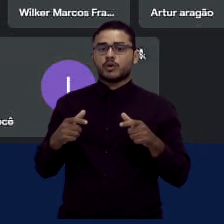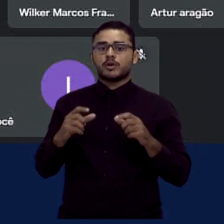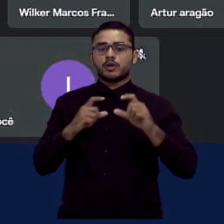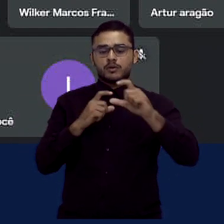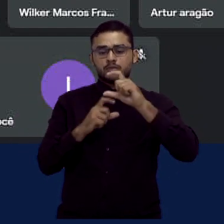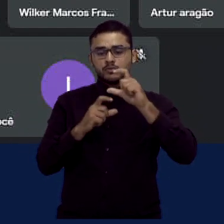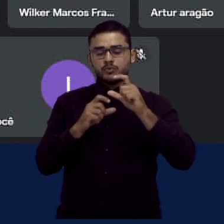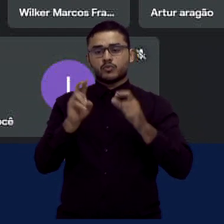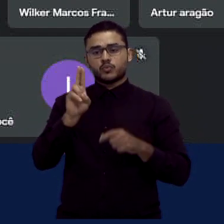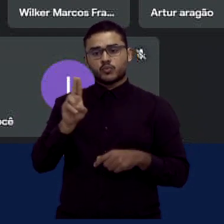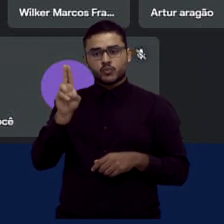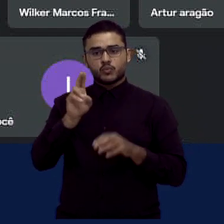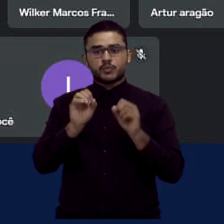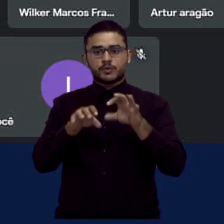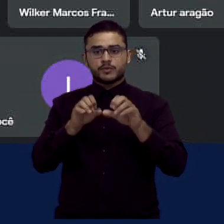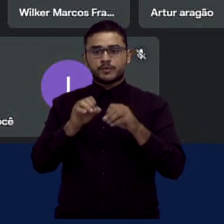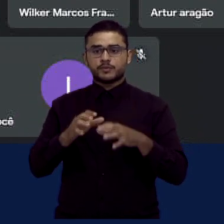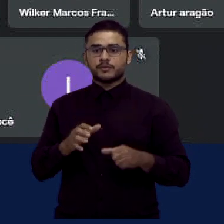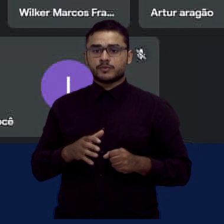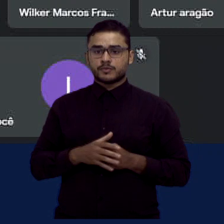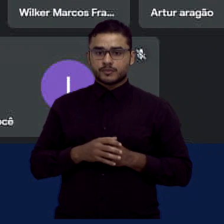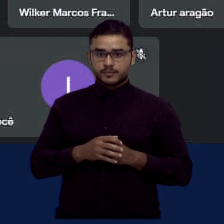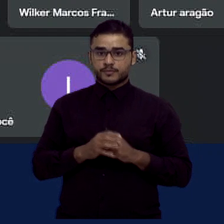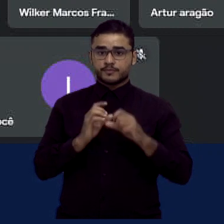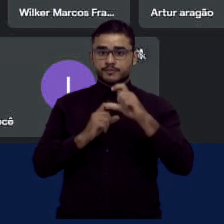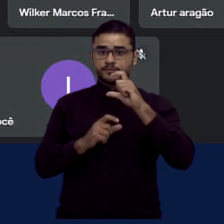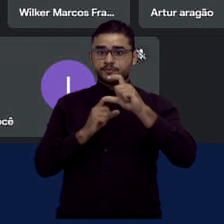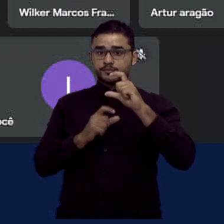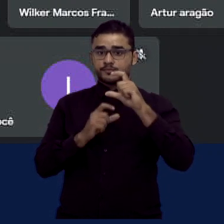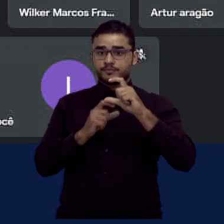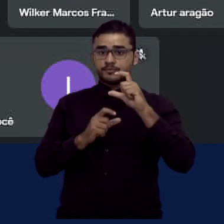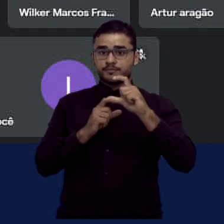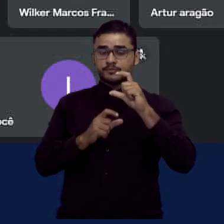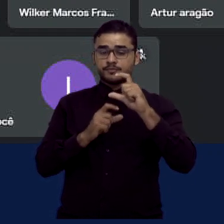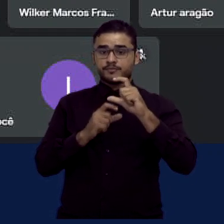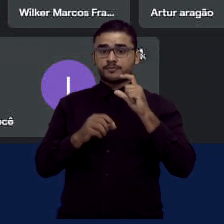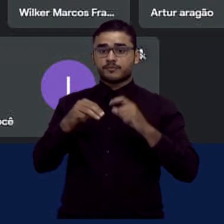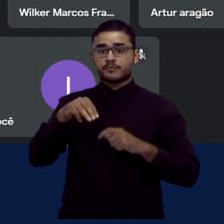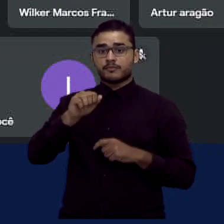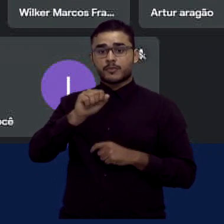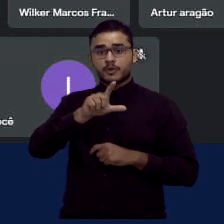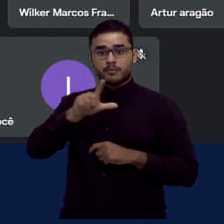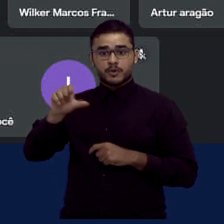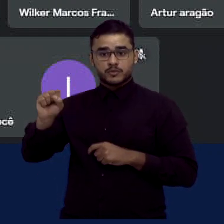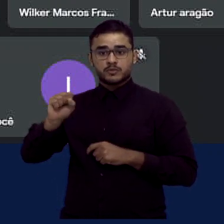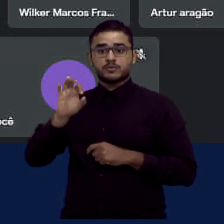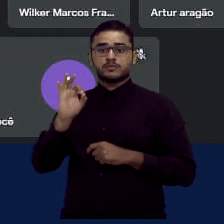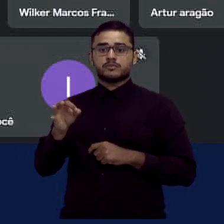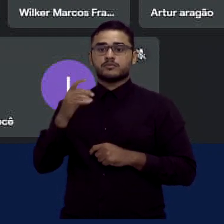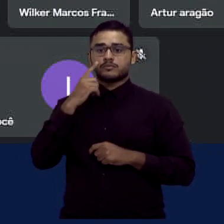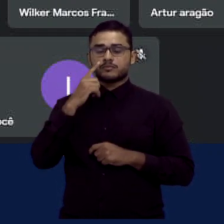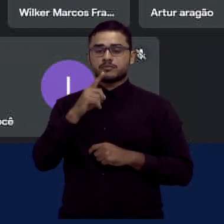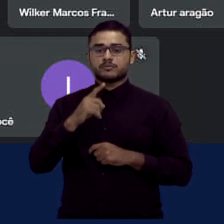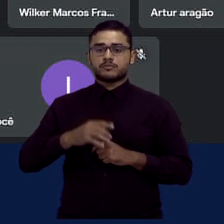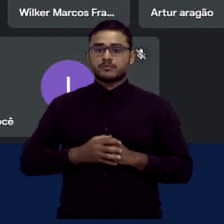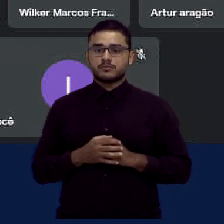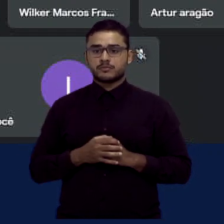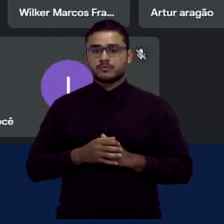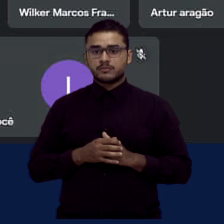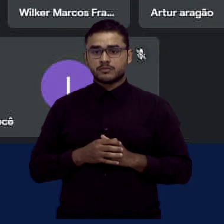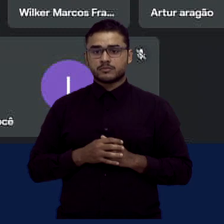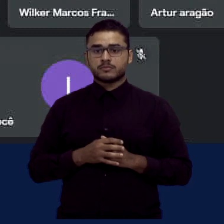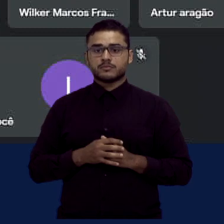para lembrar que tem um quadrinho chamado Maus, do Art Spiegelman. Deixa eu ver se eu acerto o nome do Art Spiegelman aqui.